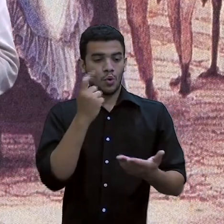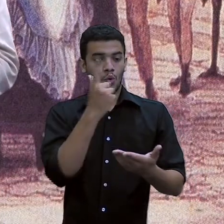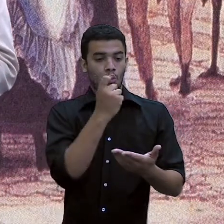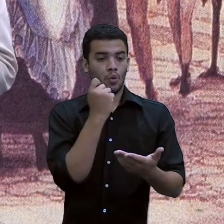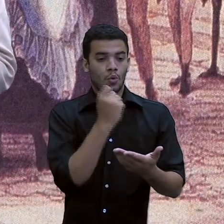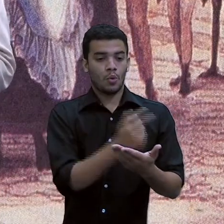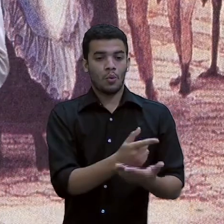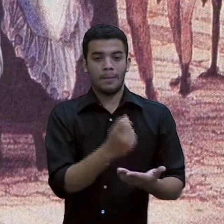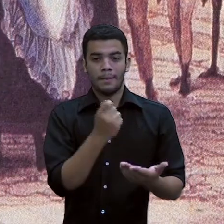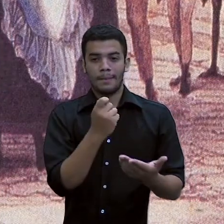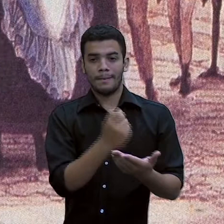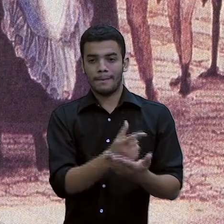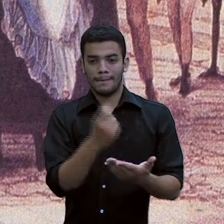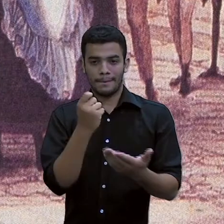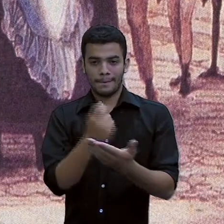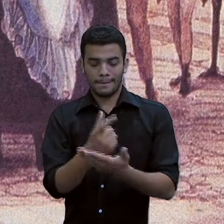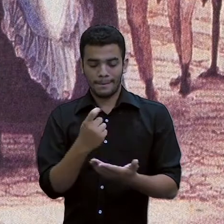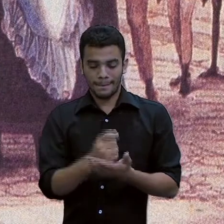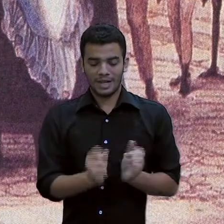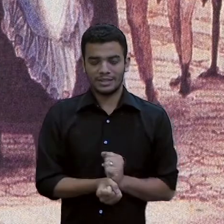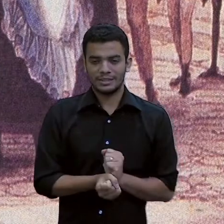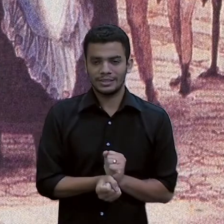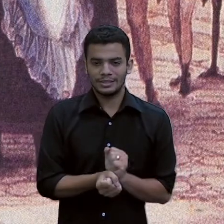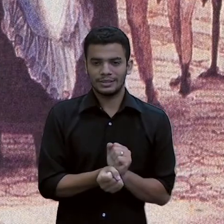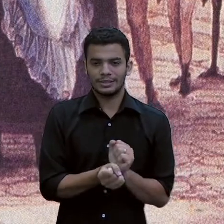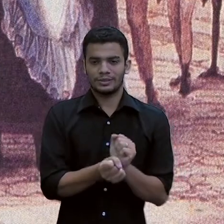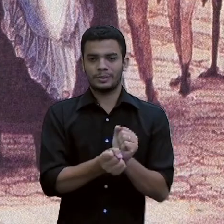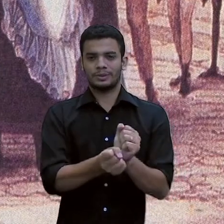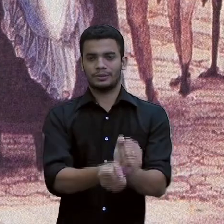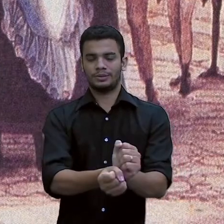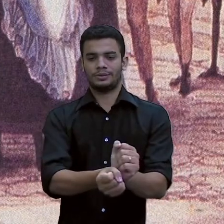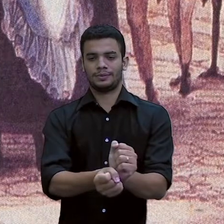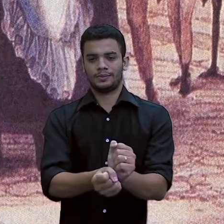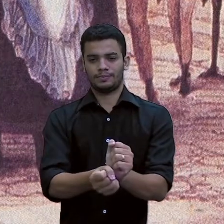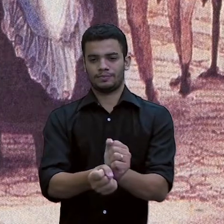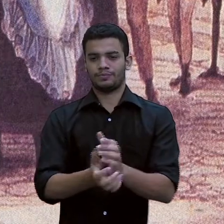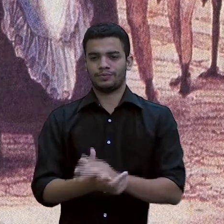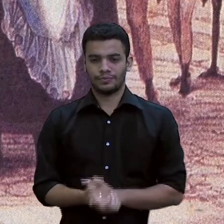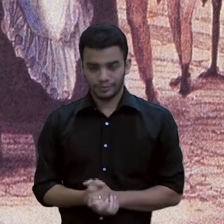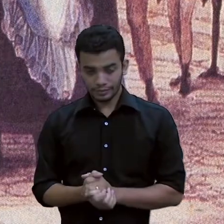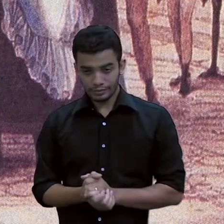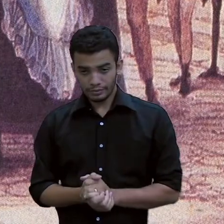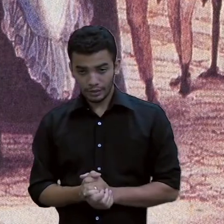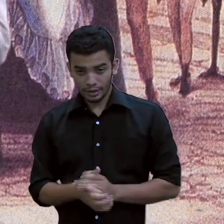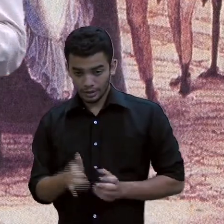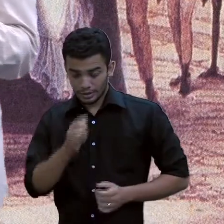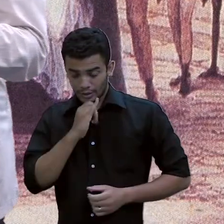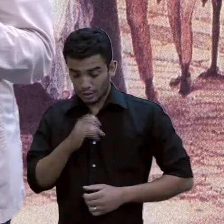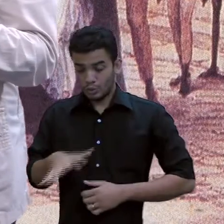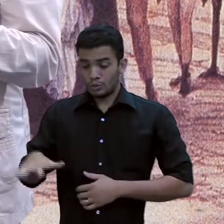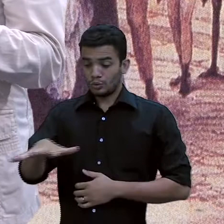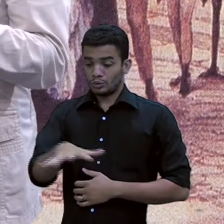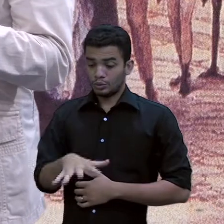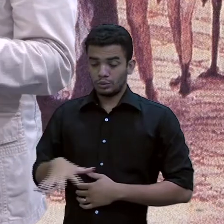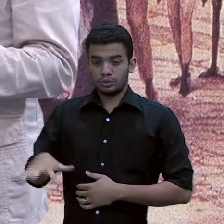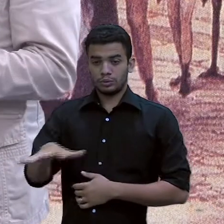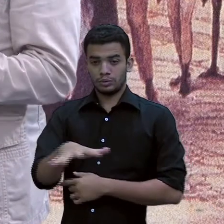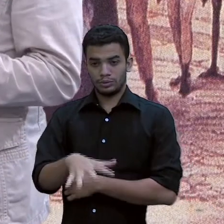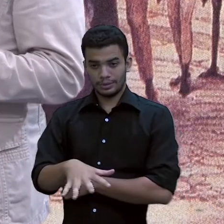colônia, é em torno da grande propriedade rural que se desenvolve a